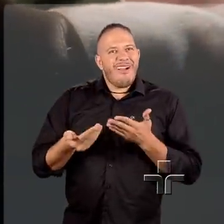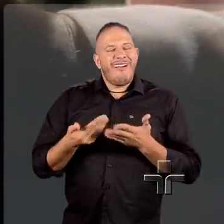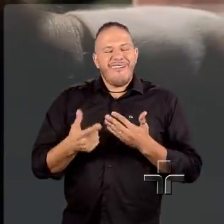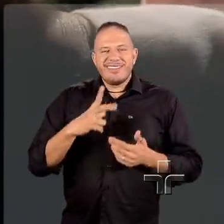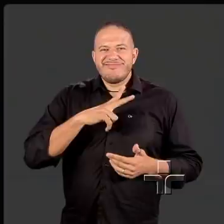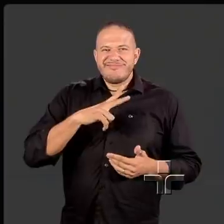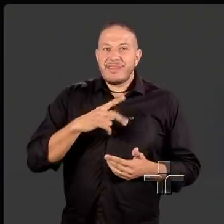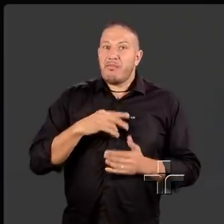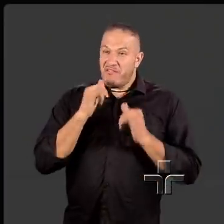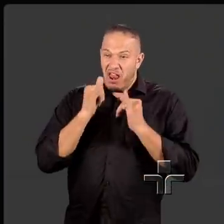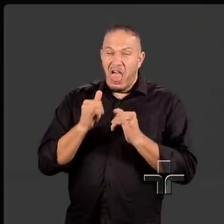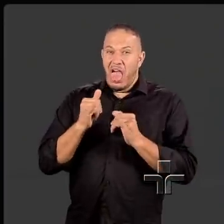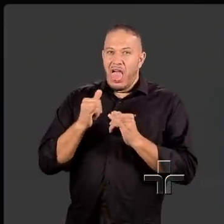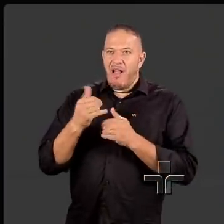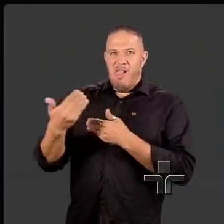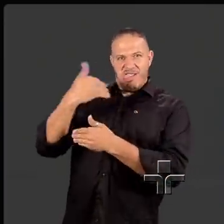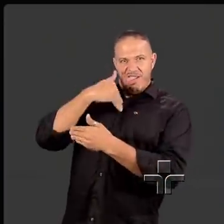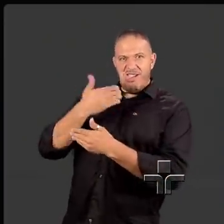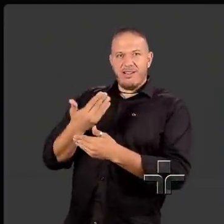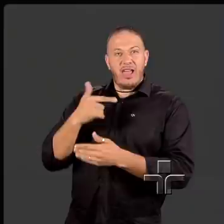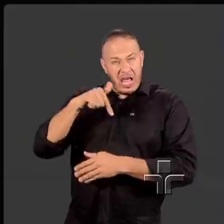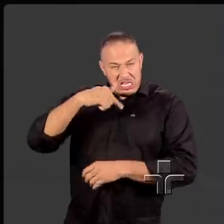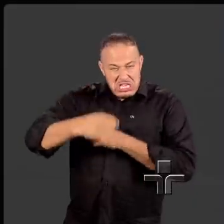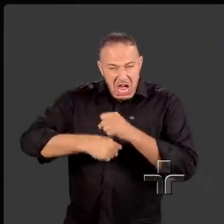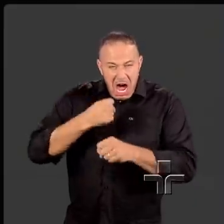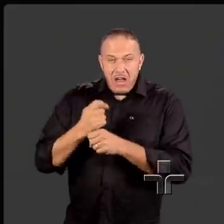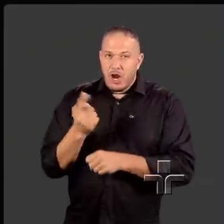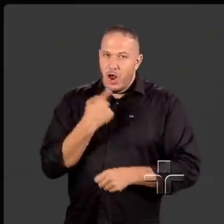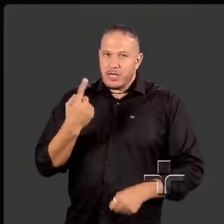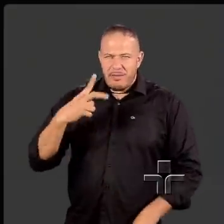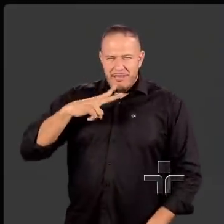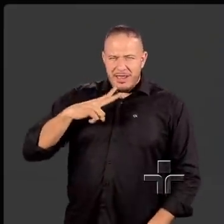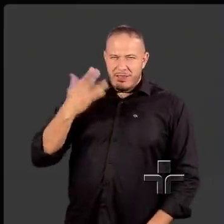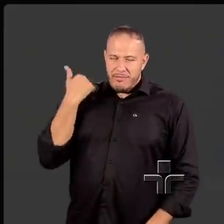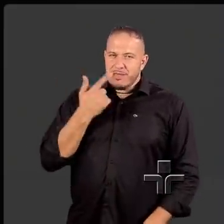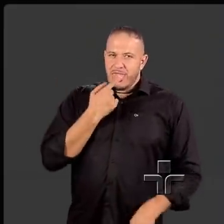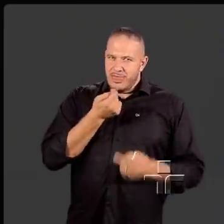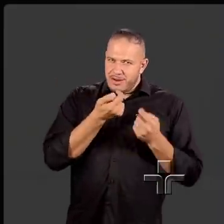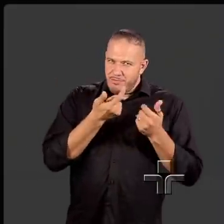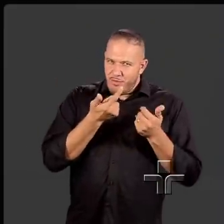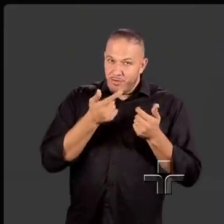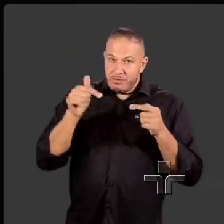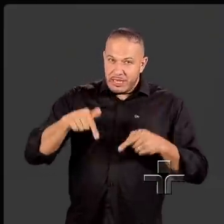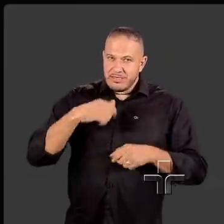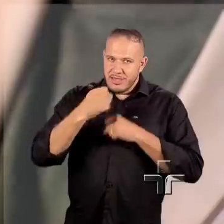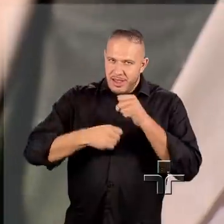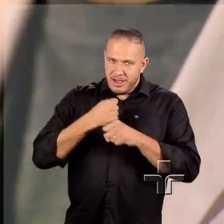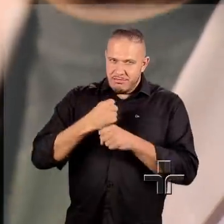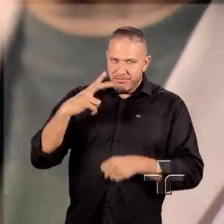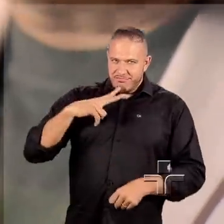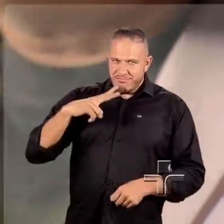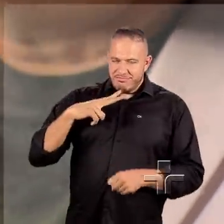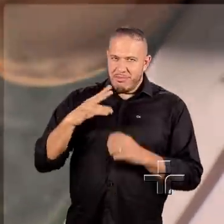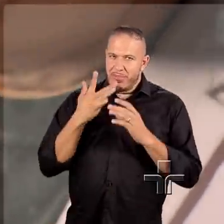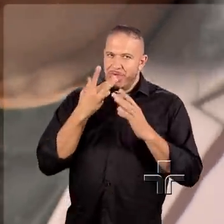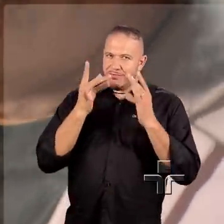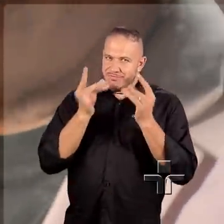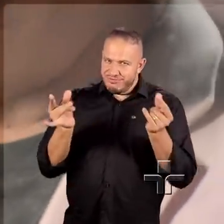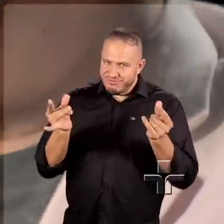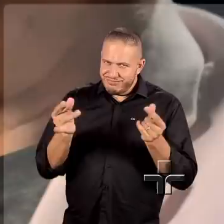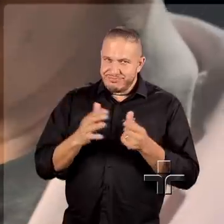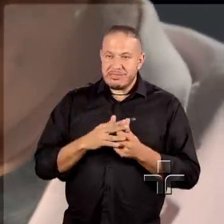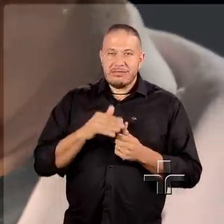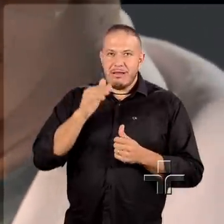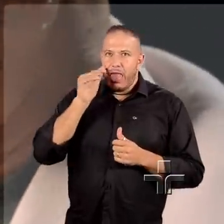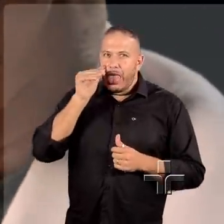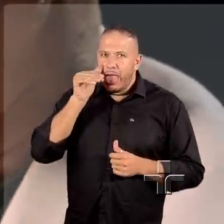que neste ano a nossa privacidade, que já era frágil, foi para o beleléu. Creio